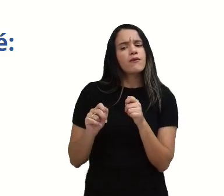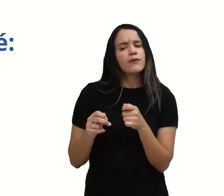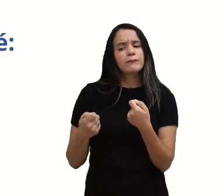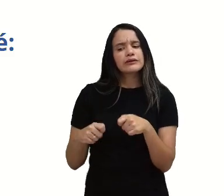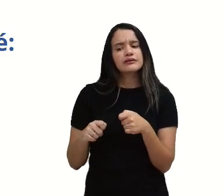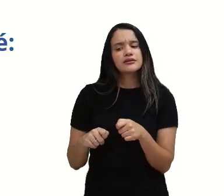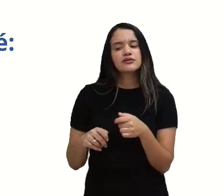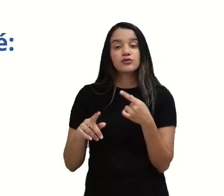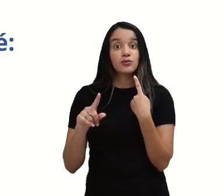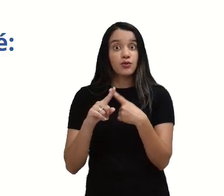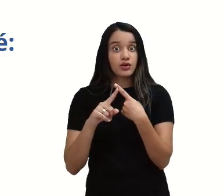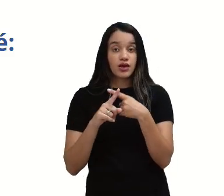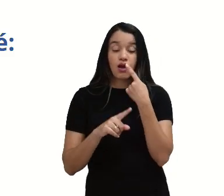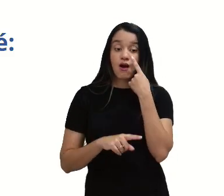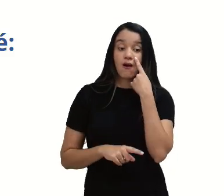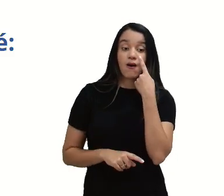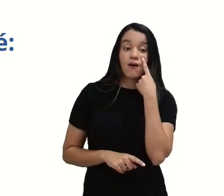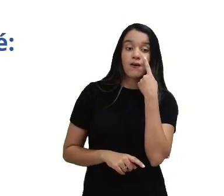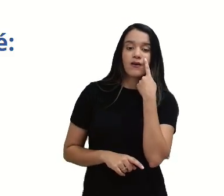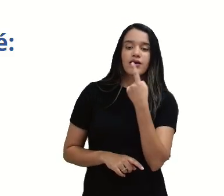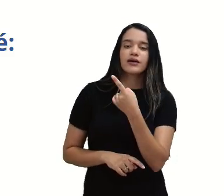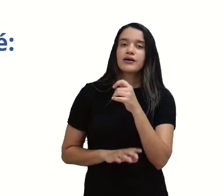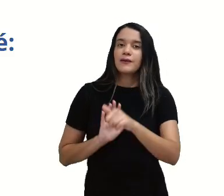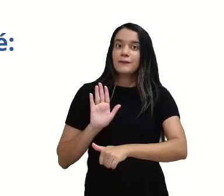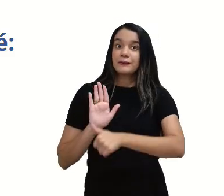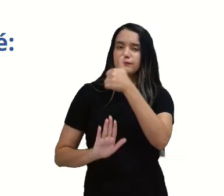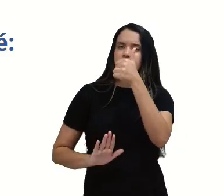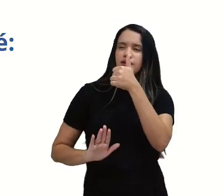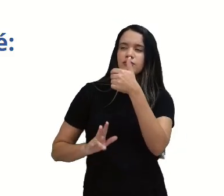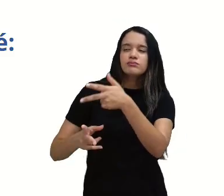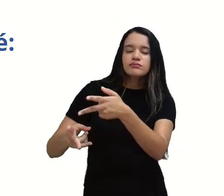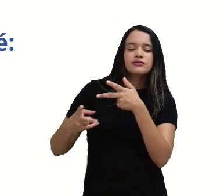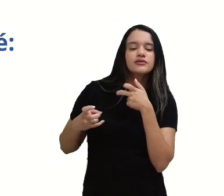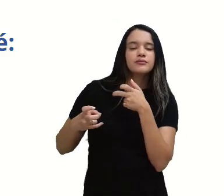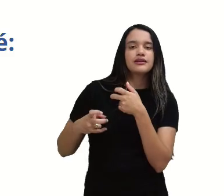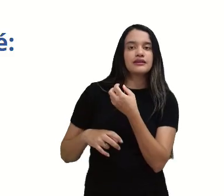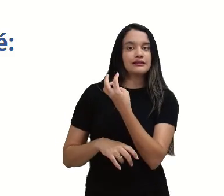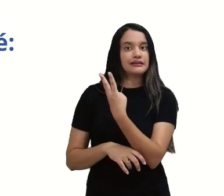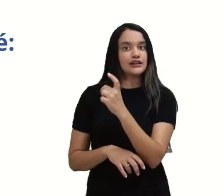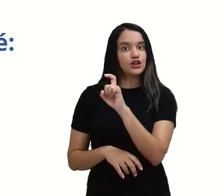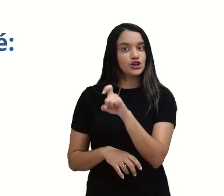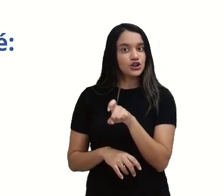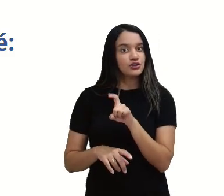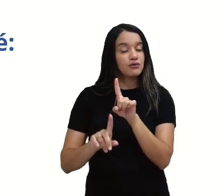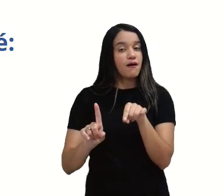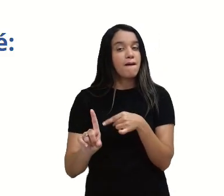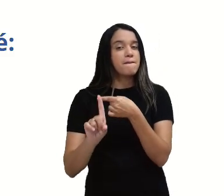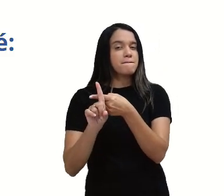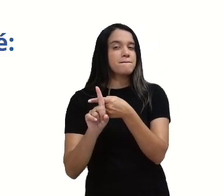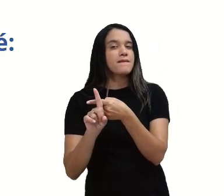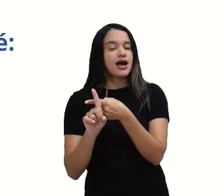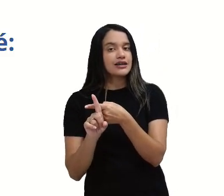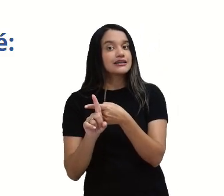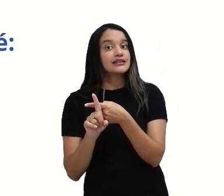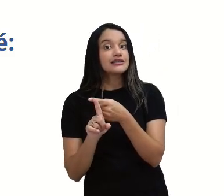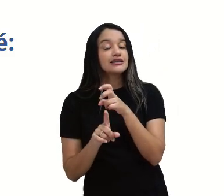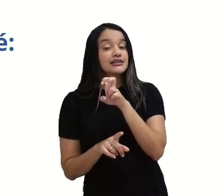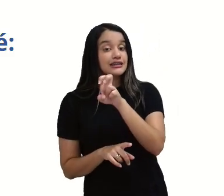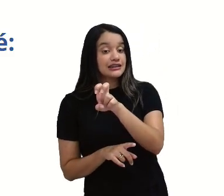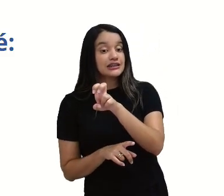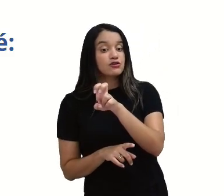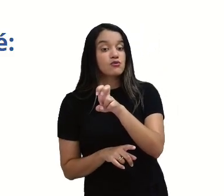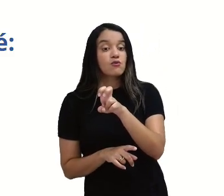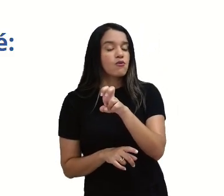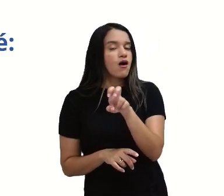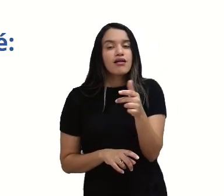formas? Porque, observa, minha primeira análise foi 3x mais 5 maior do que 2x mais 8.